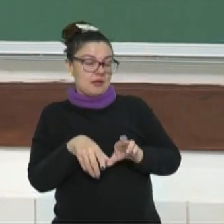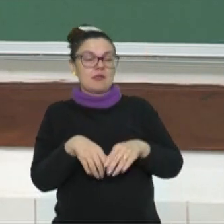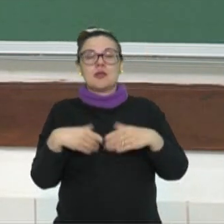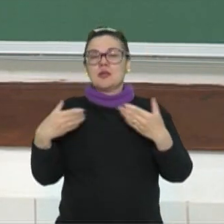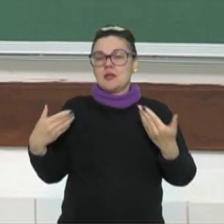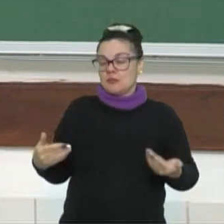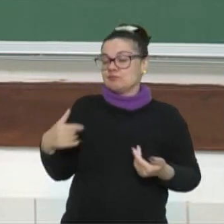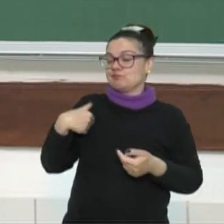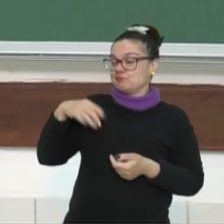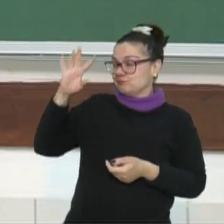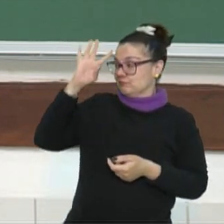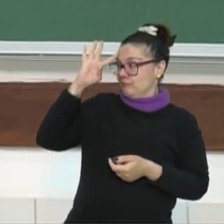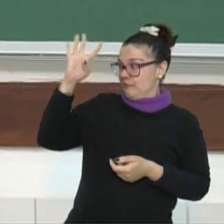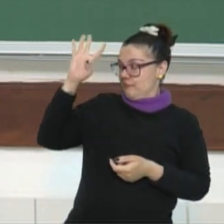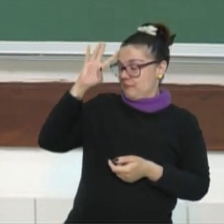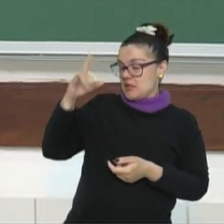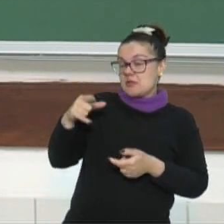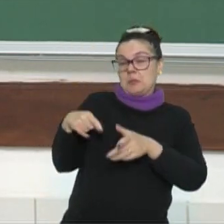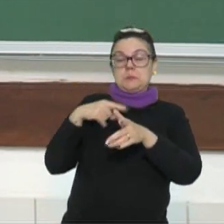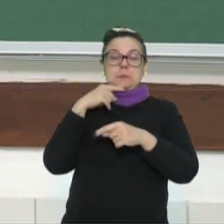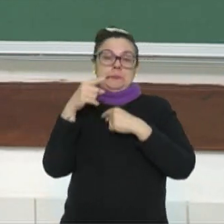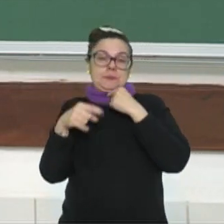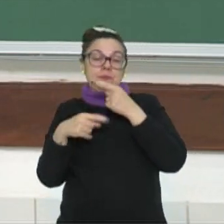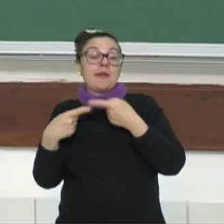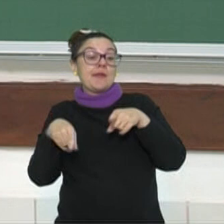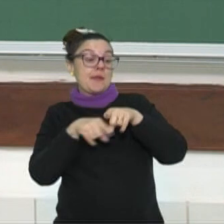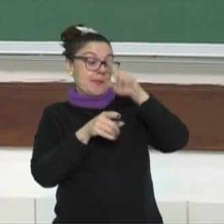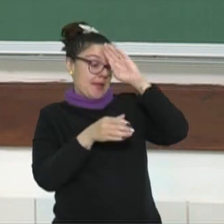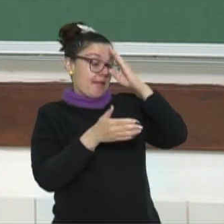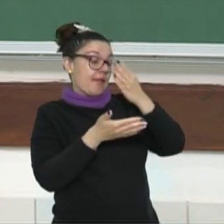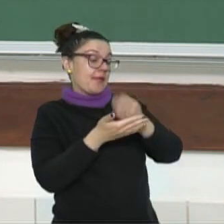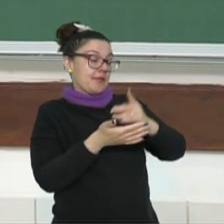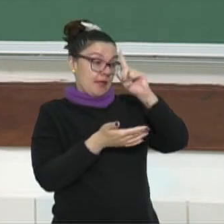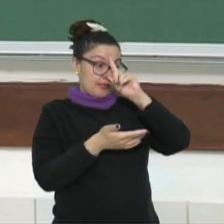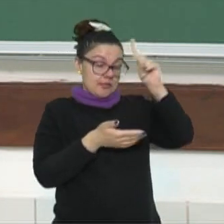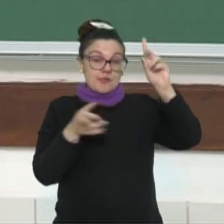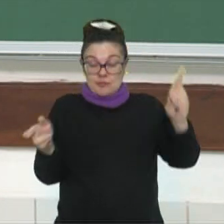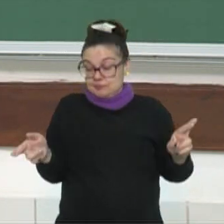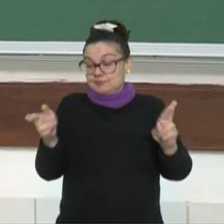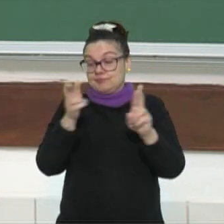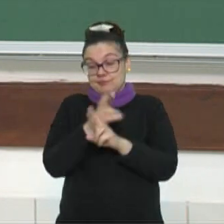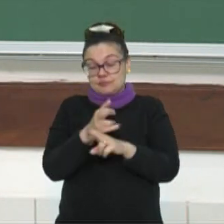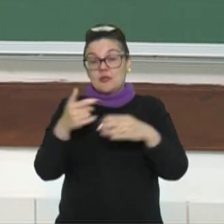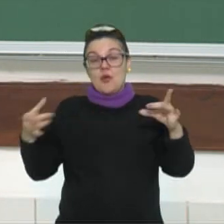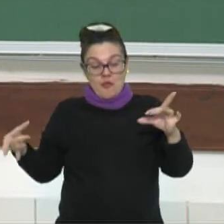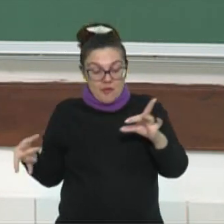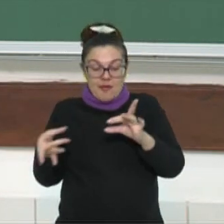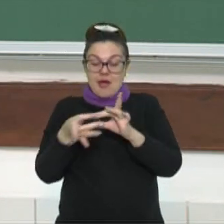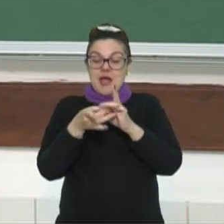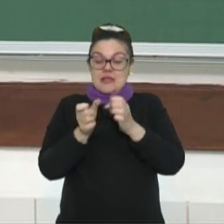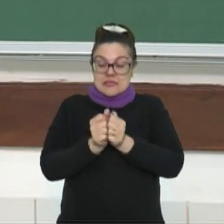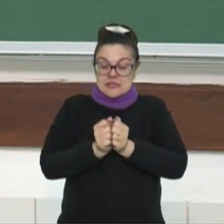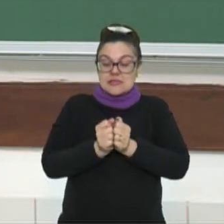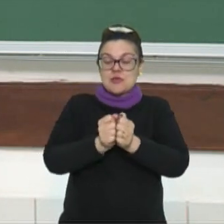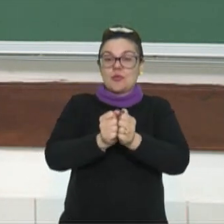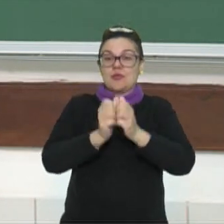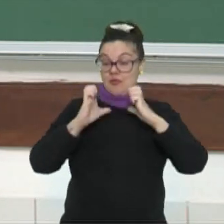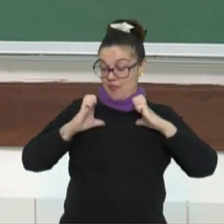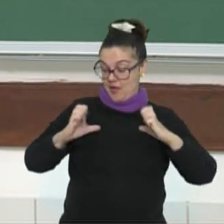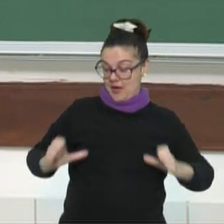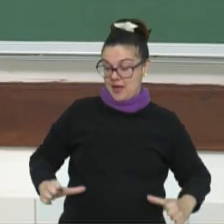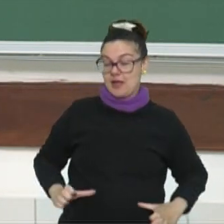as questões e também acreditar em Deus e acreditar nessas relações advindas. Essa união fez com que a ética desse período